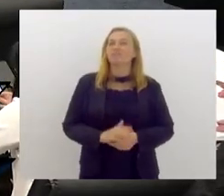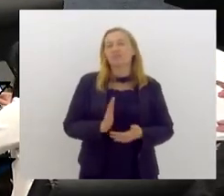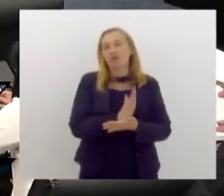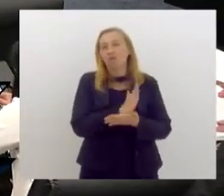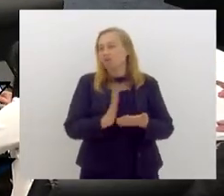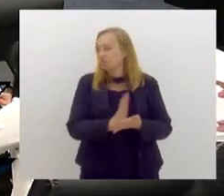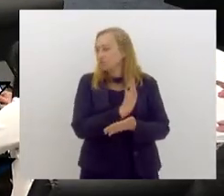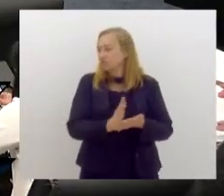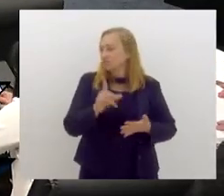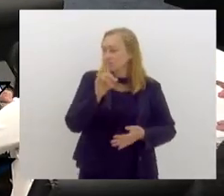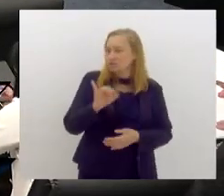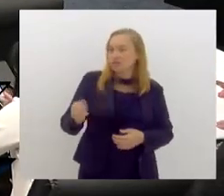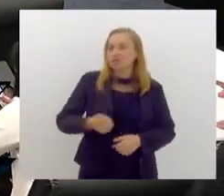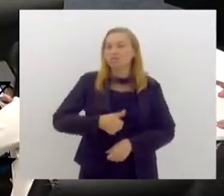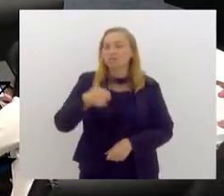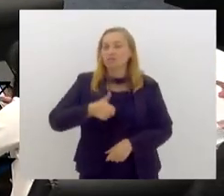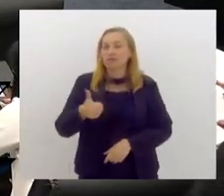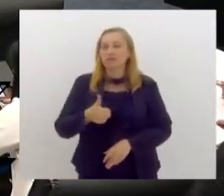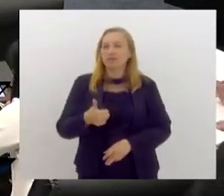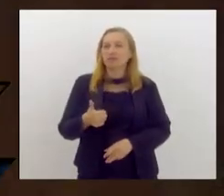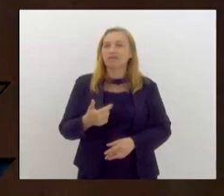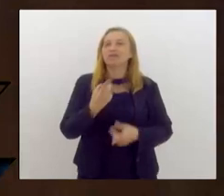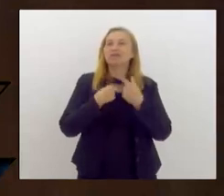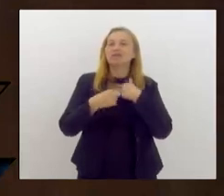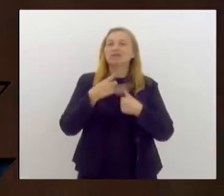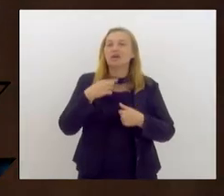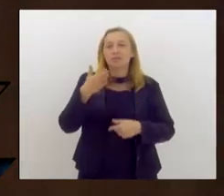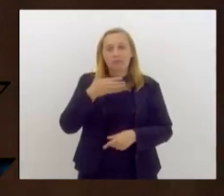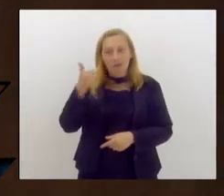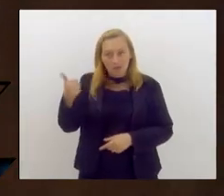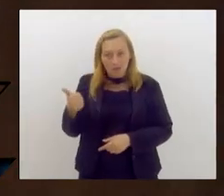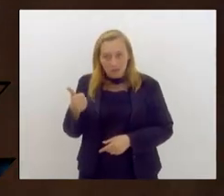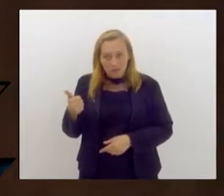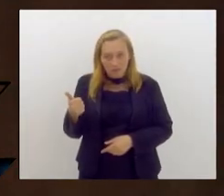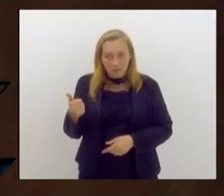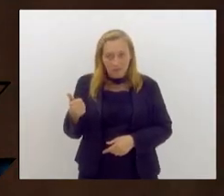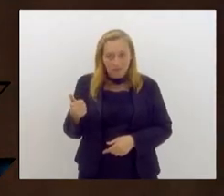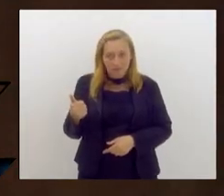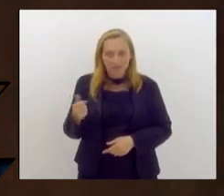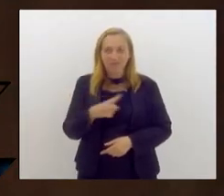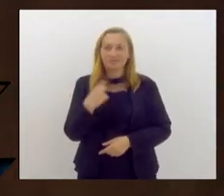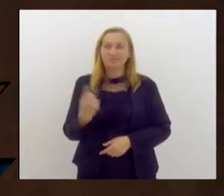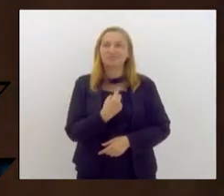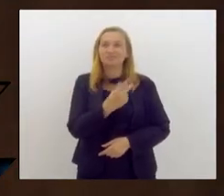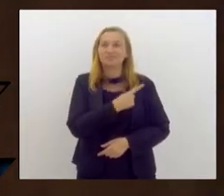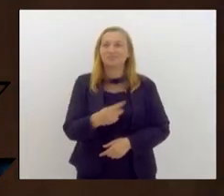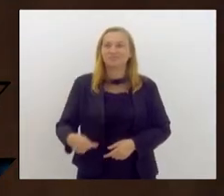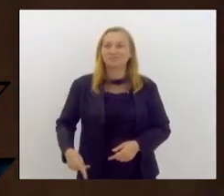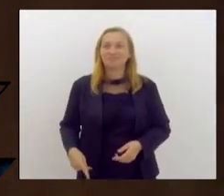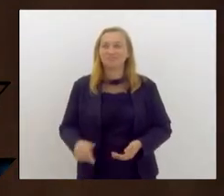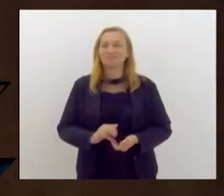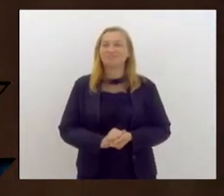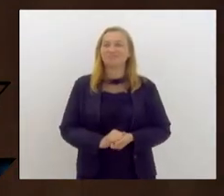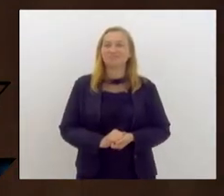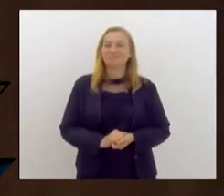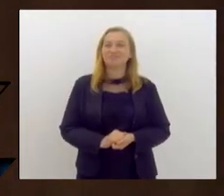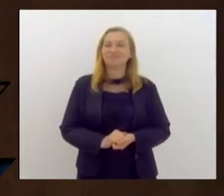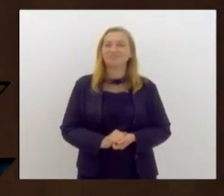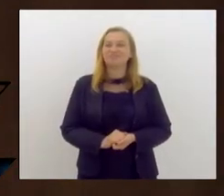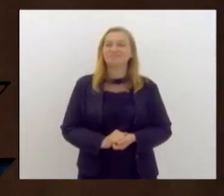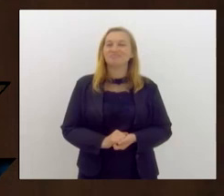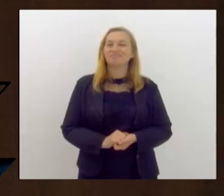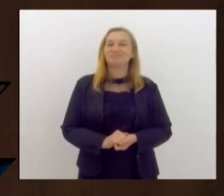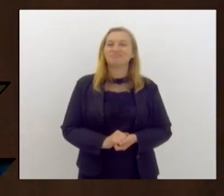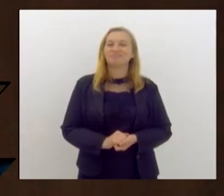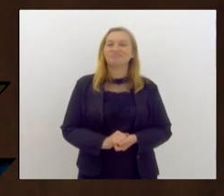dias. Primeiramente, na verdade, desejar a melhor melhora para o nosso presidente, né? Melhor estima para ele, para